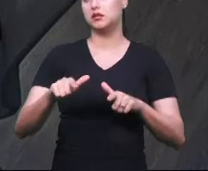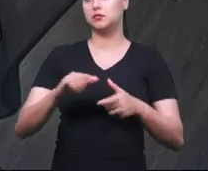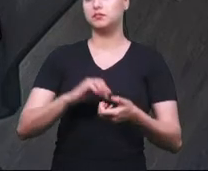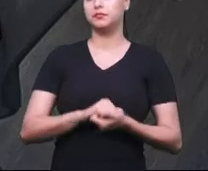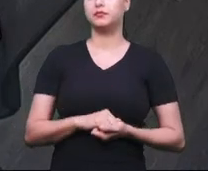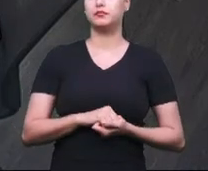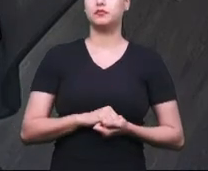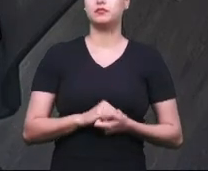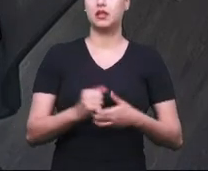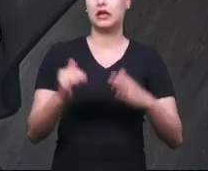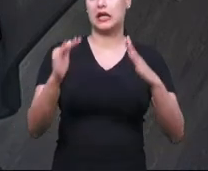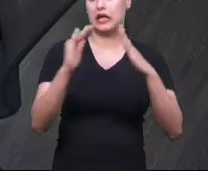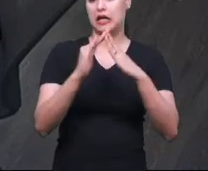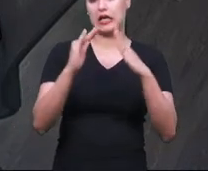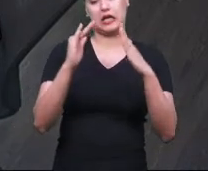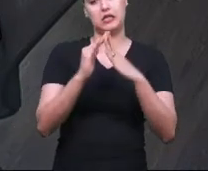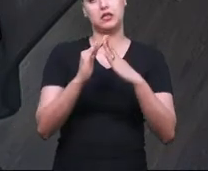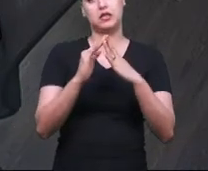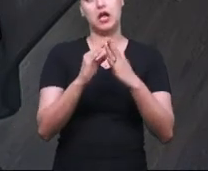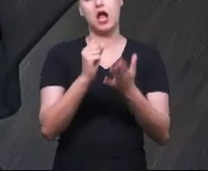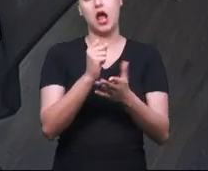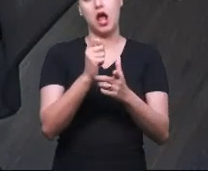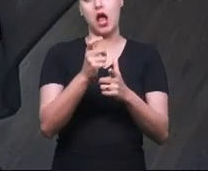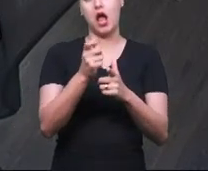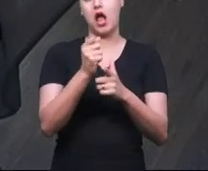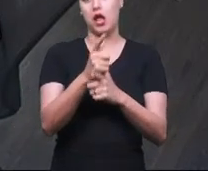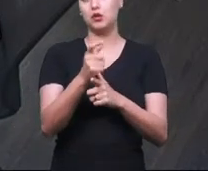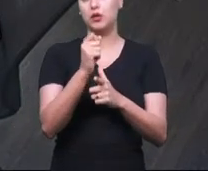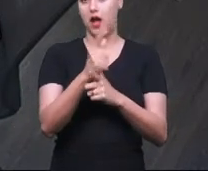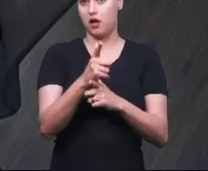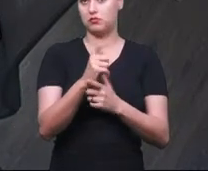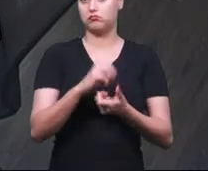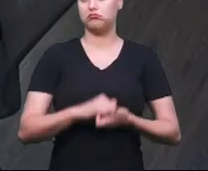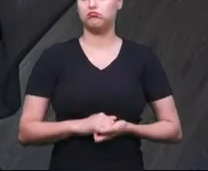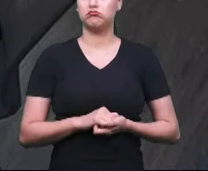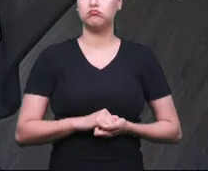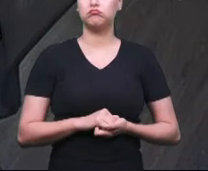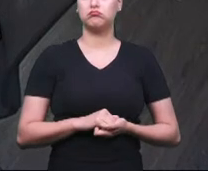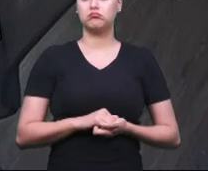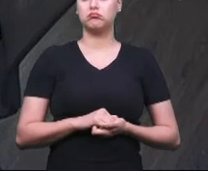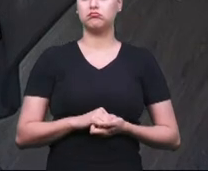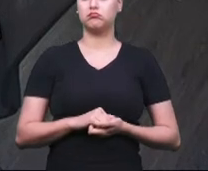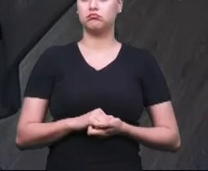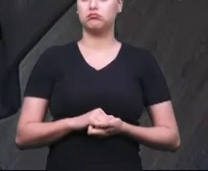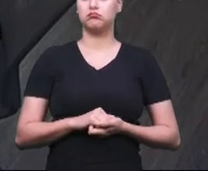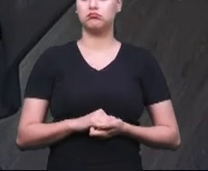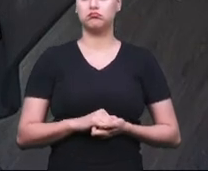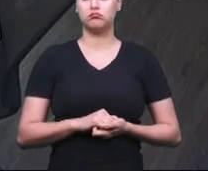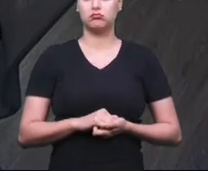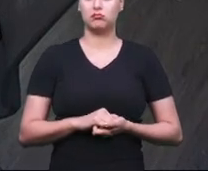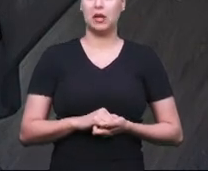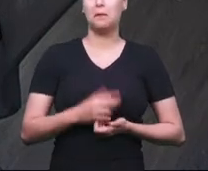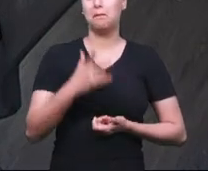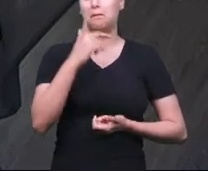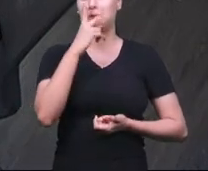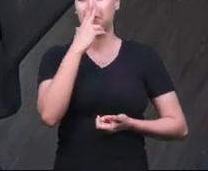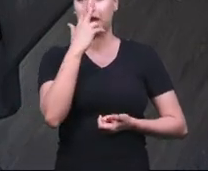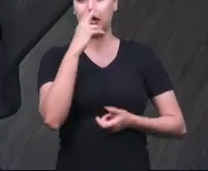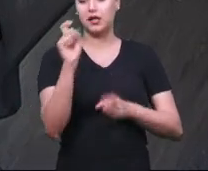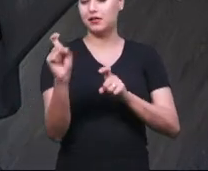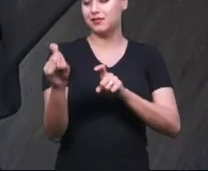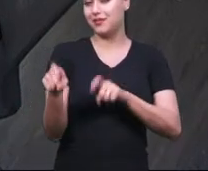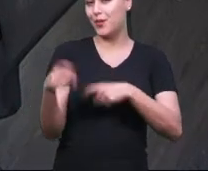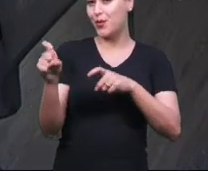uma casa locada, casa comum. É um lugar um pouquinho meio na roça, né? Aquele tipo